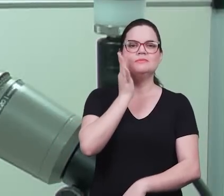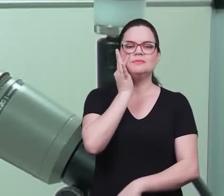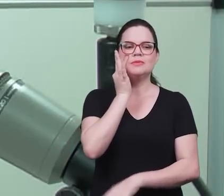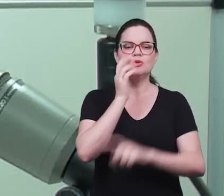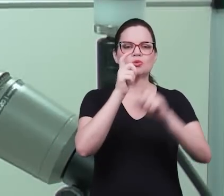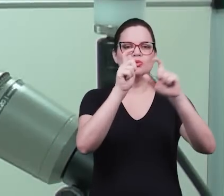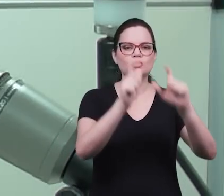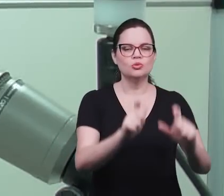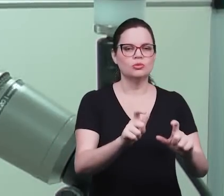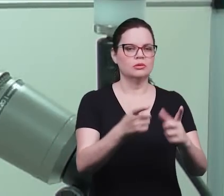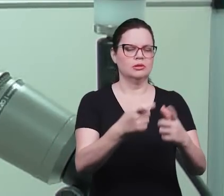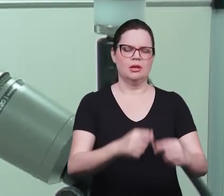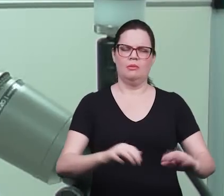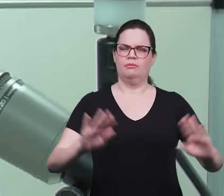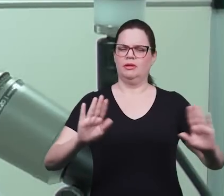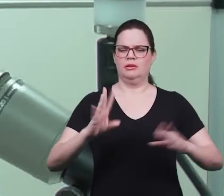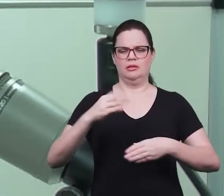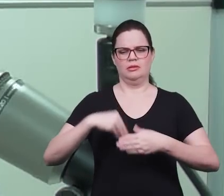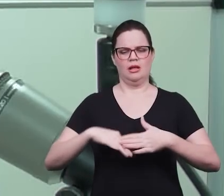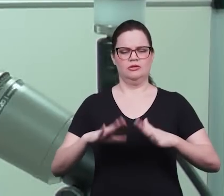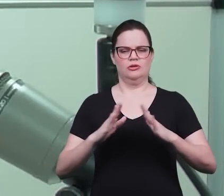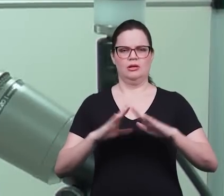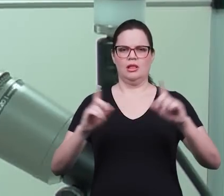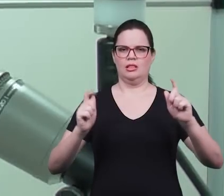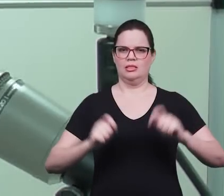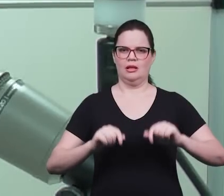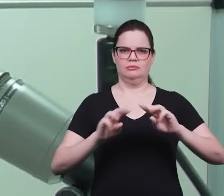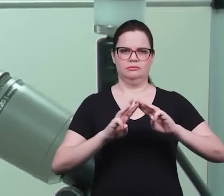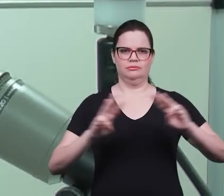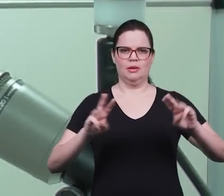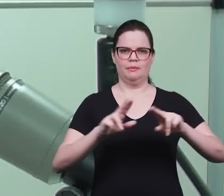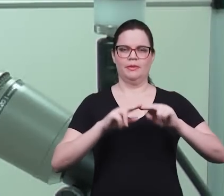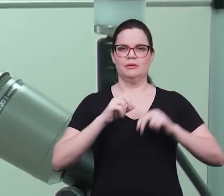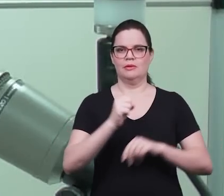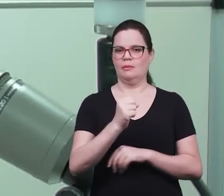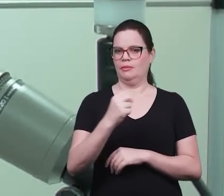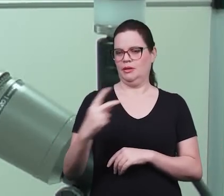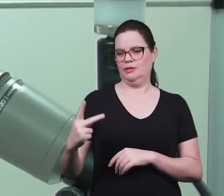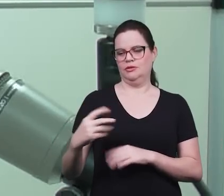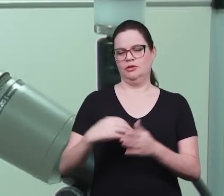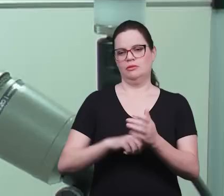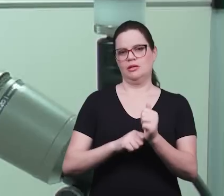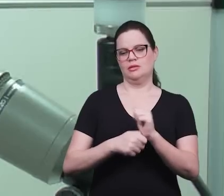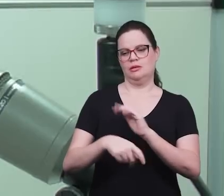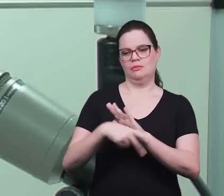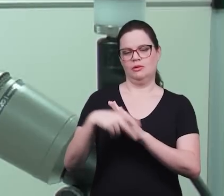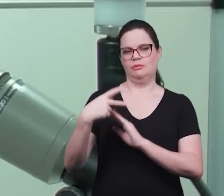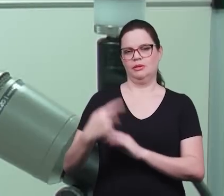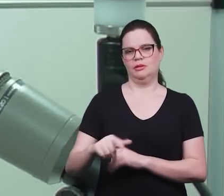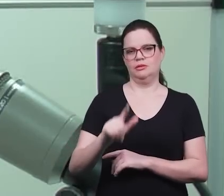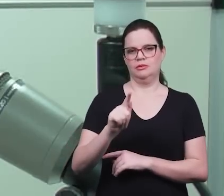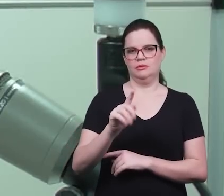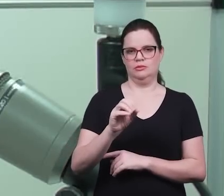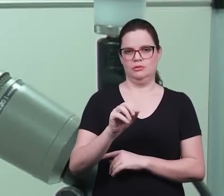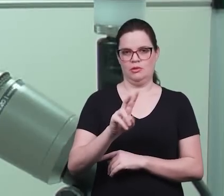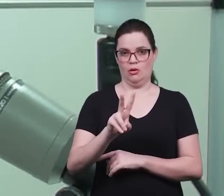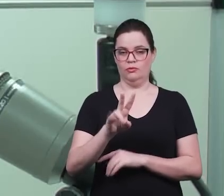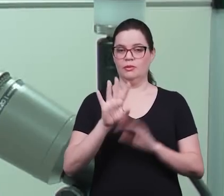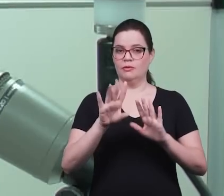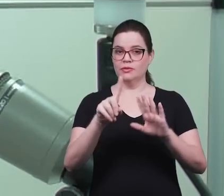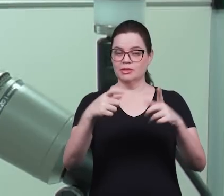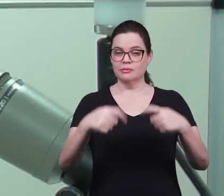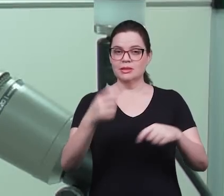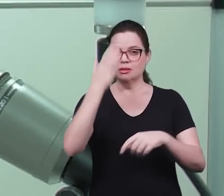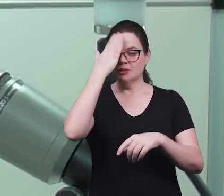um determinado ambiente, você pode fazer de casa, através de aplicativos e com a senha do gov.br. Mas você precisa saber como é que